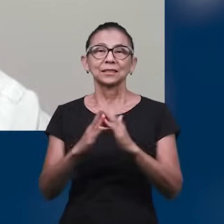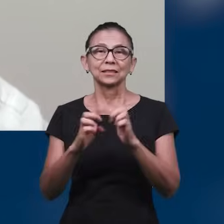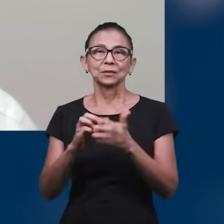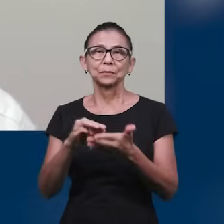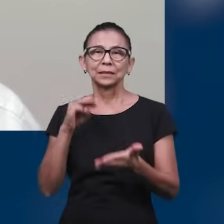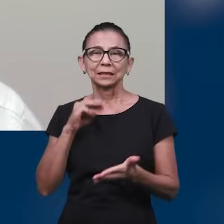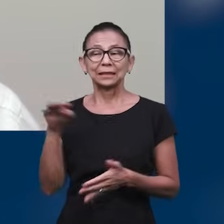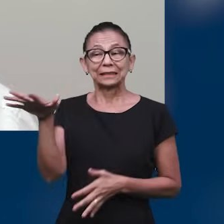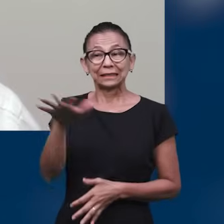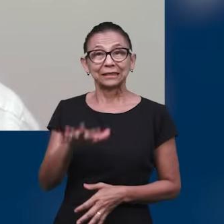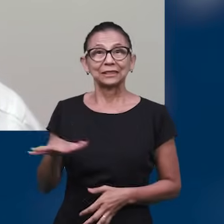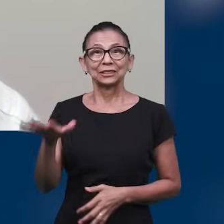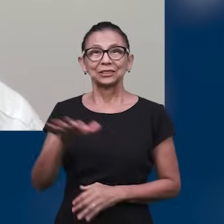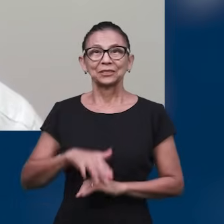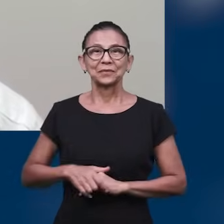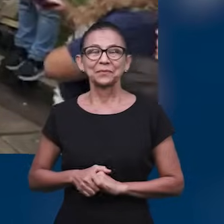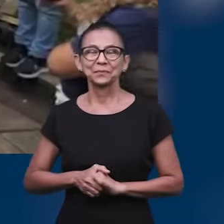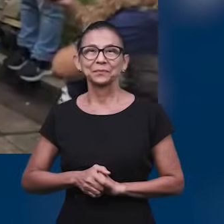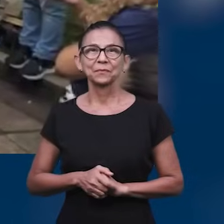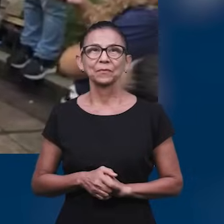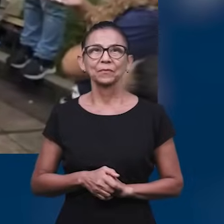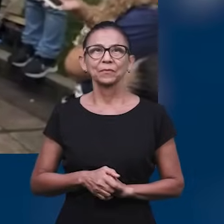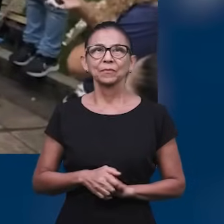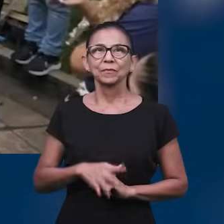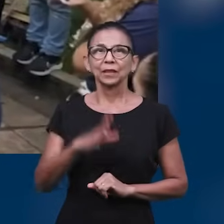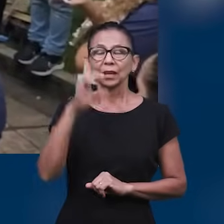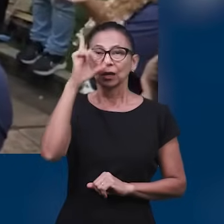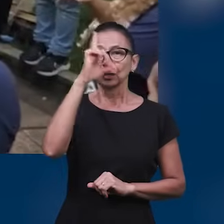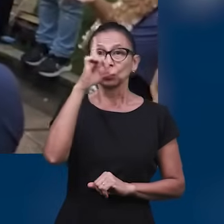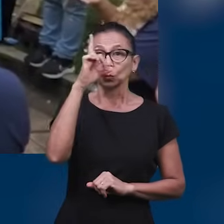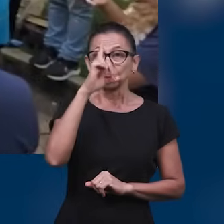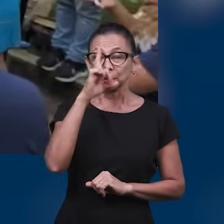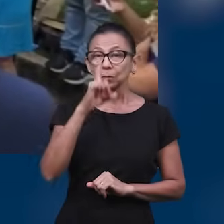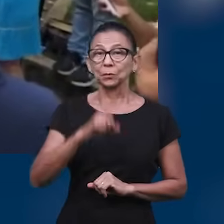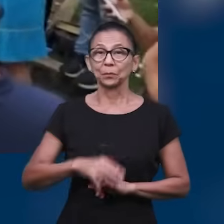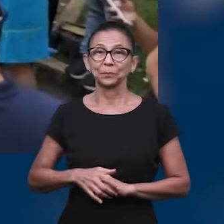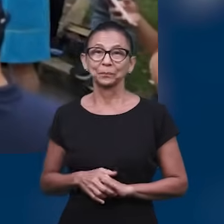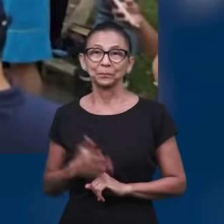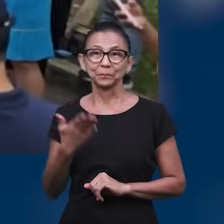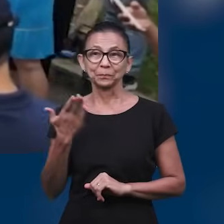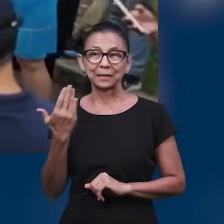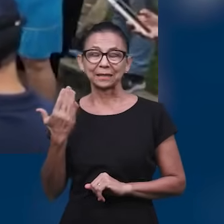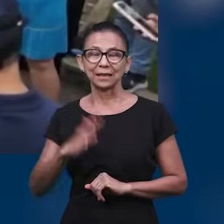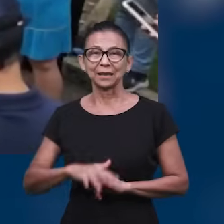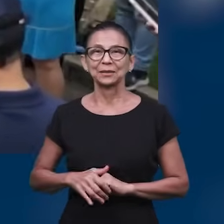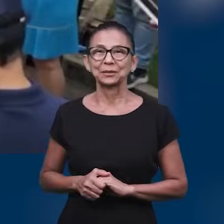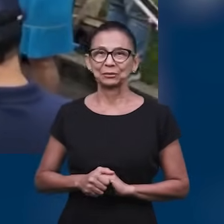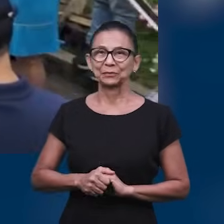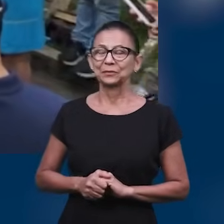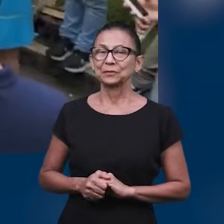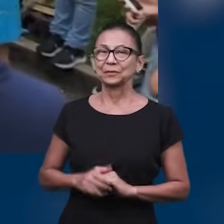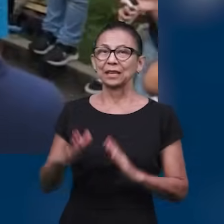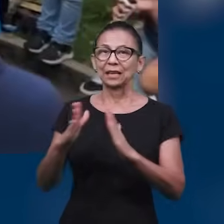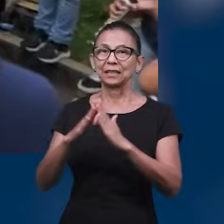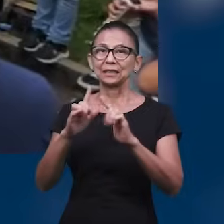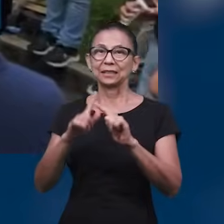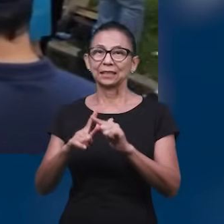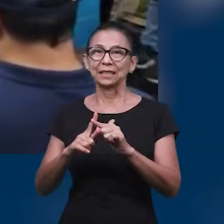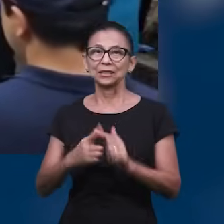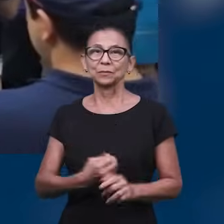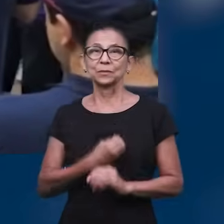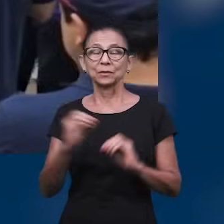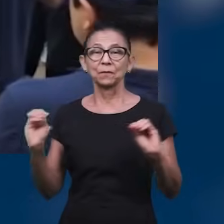Acompanhe conosco a partir de agora. Meus irmãos, neste domingo, as nossas igrejas participaram desta grande festa,